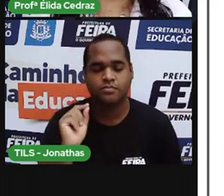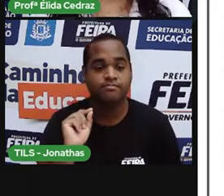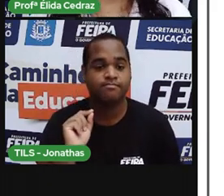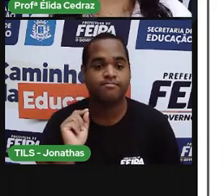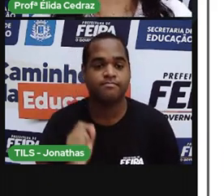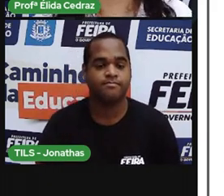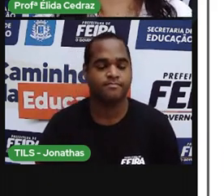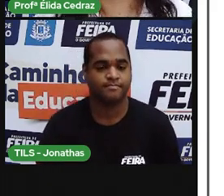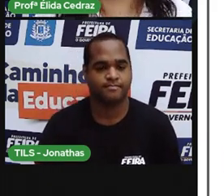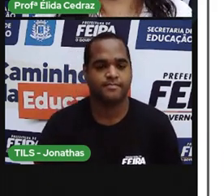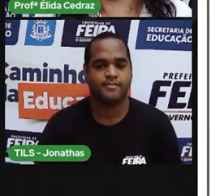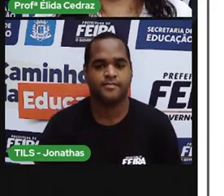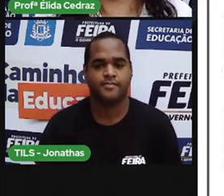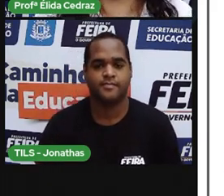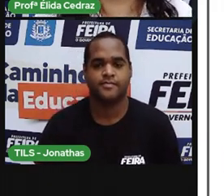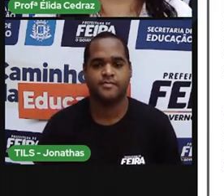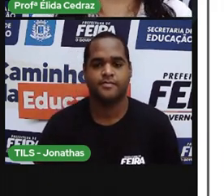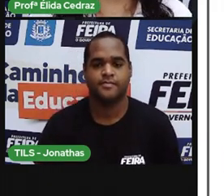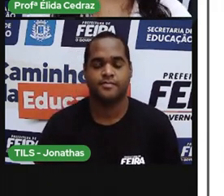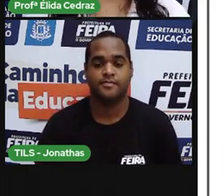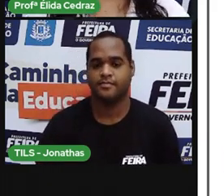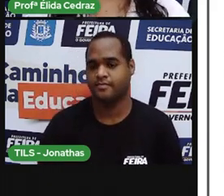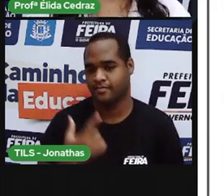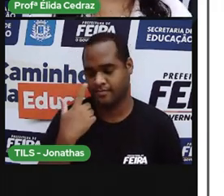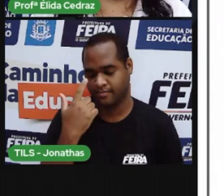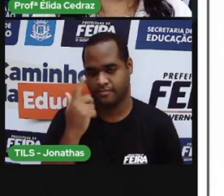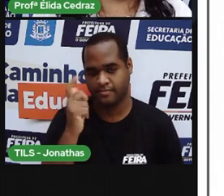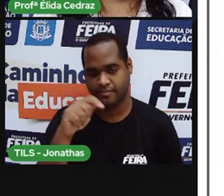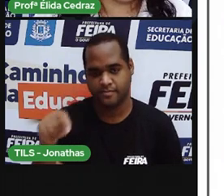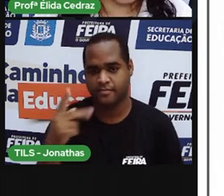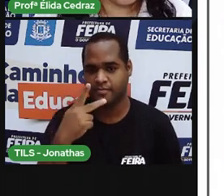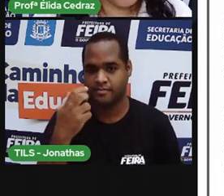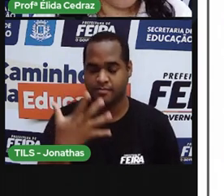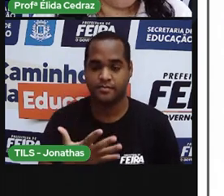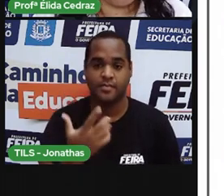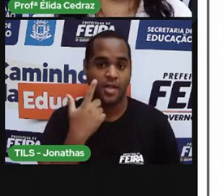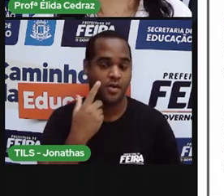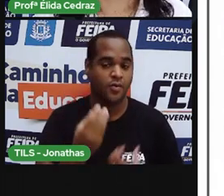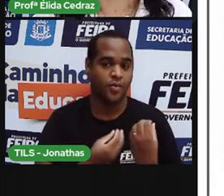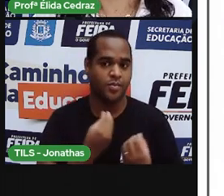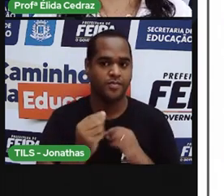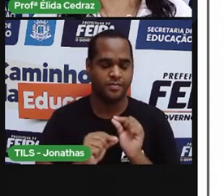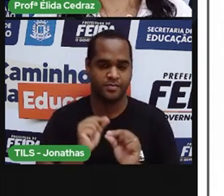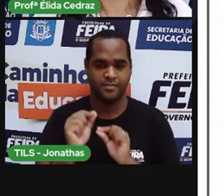E agora, de olho na escrita. Agora você vai praticar